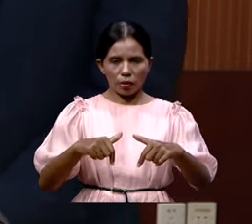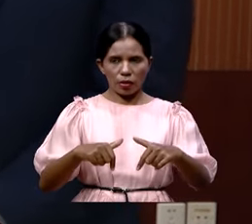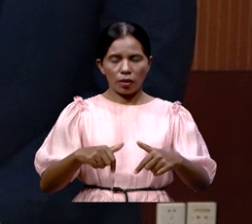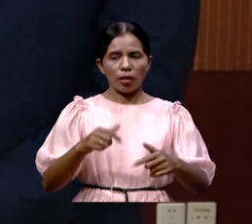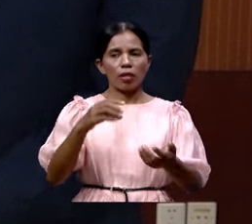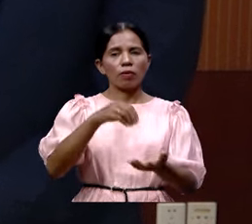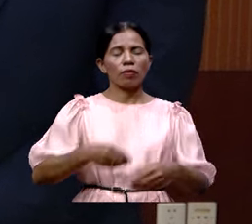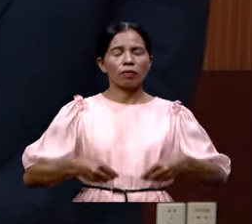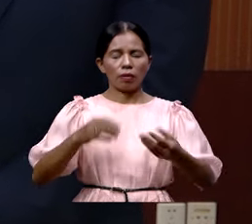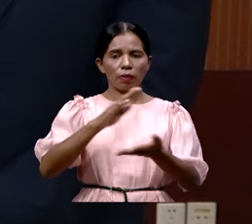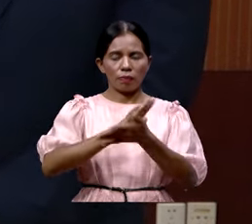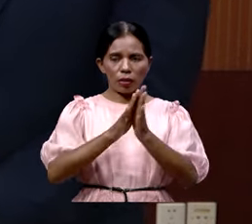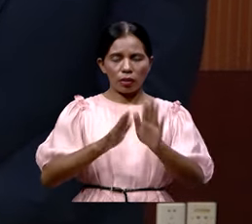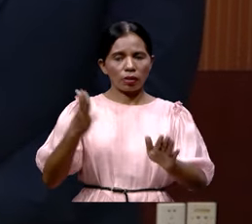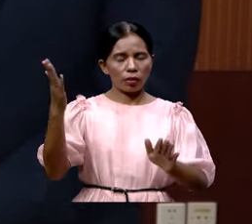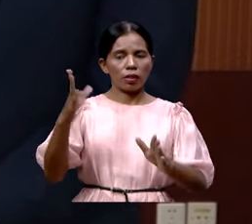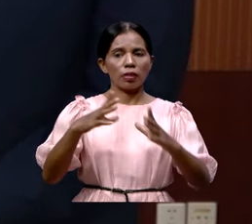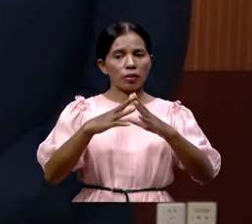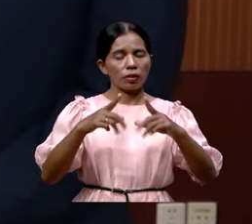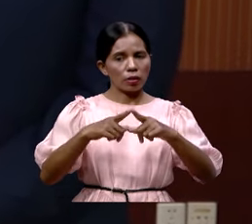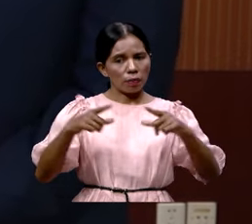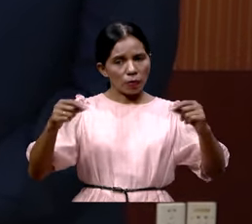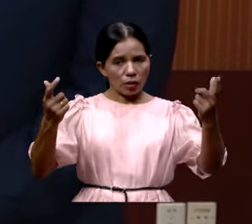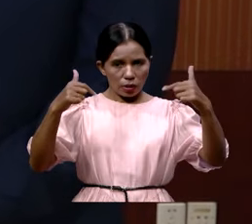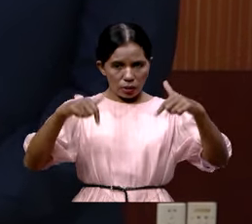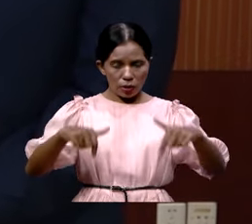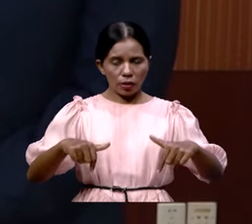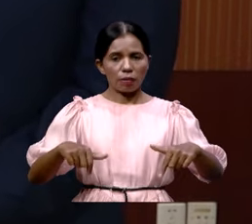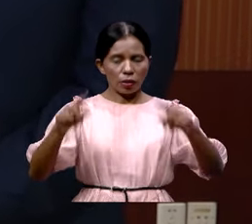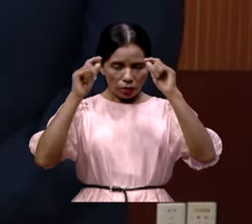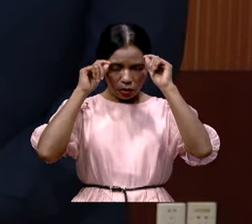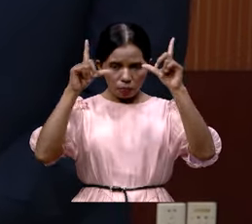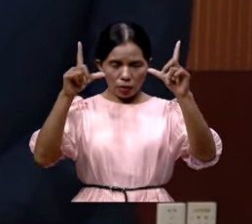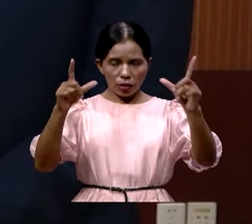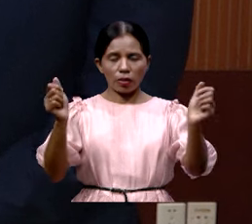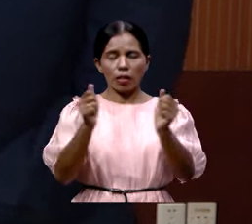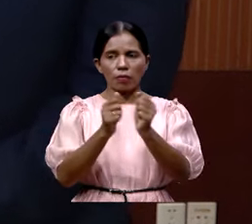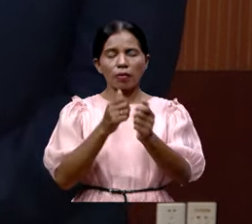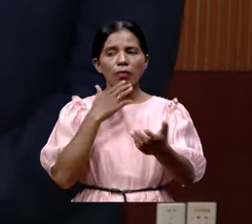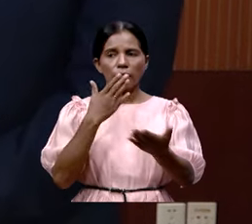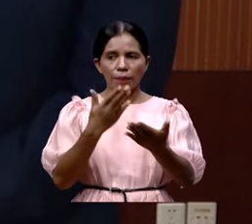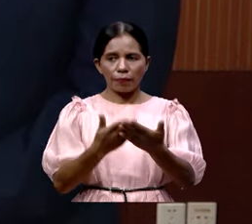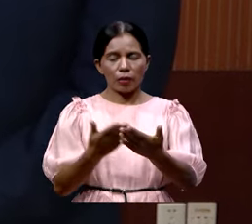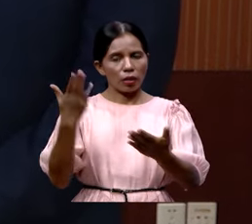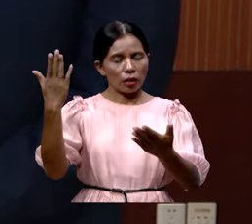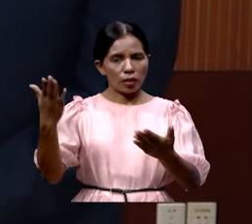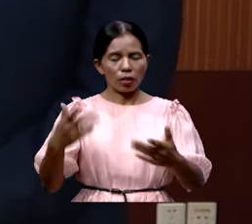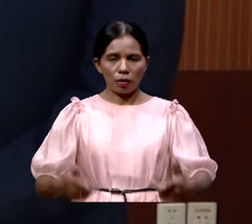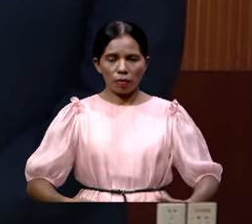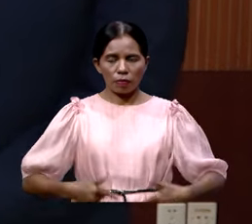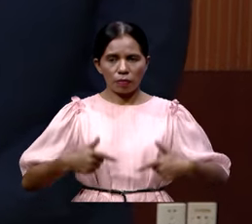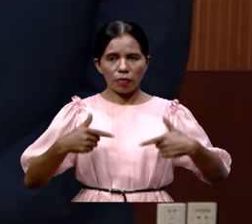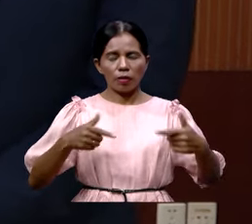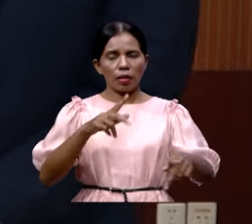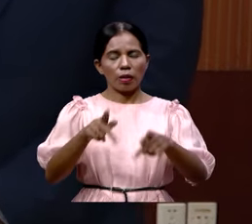na Bemaka ia Japão ia, bela estende mai toia Timor-Leste, prosperidade na Bemaka Japão moris, povo